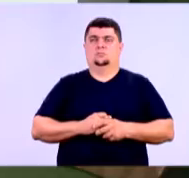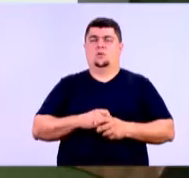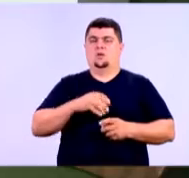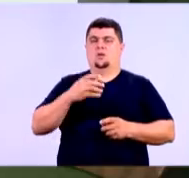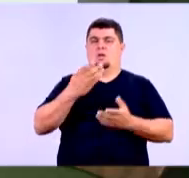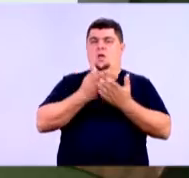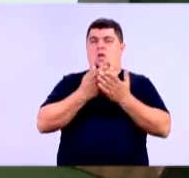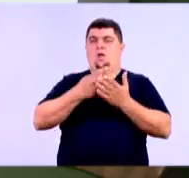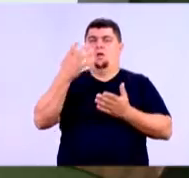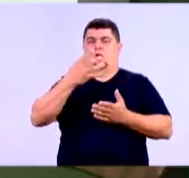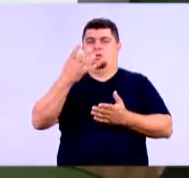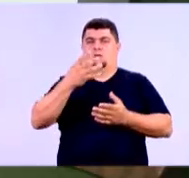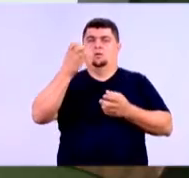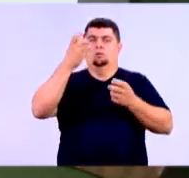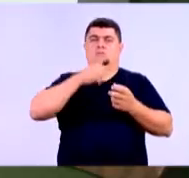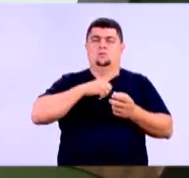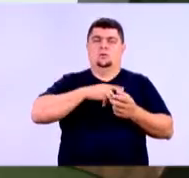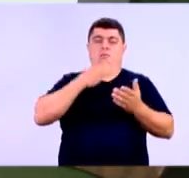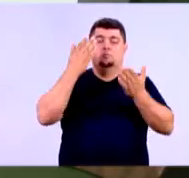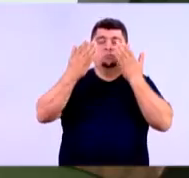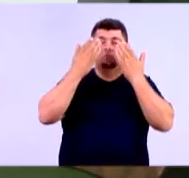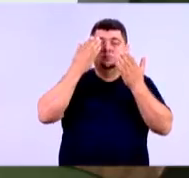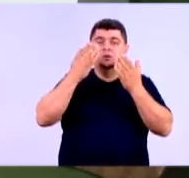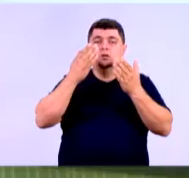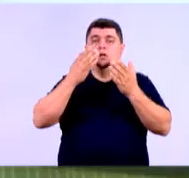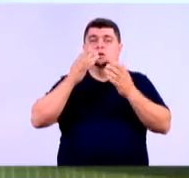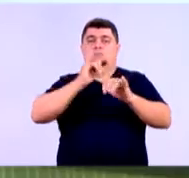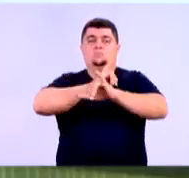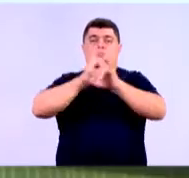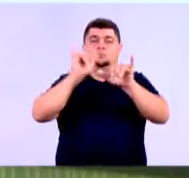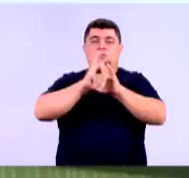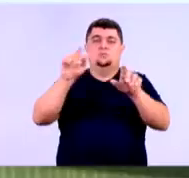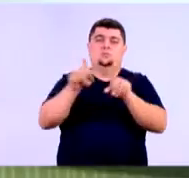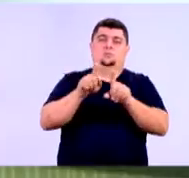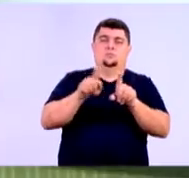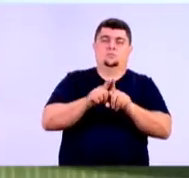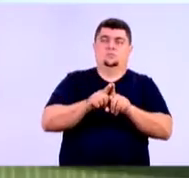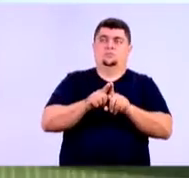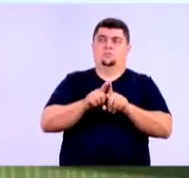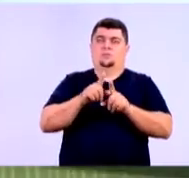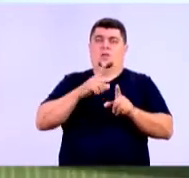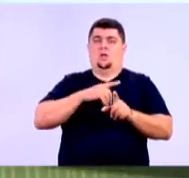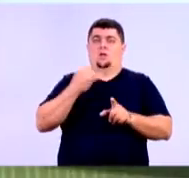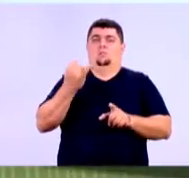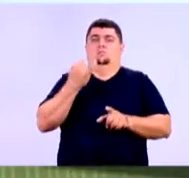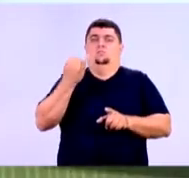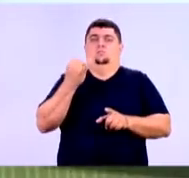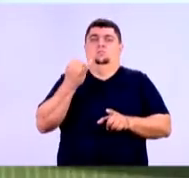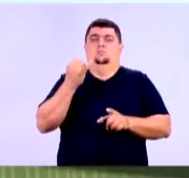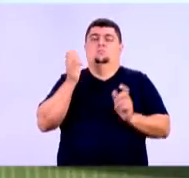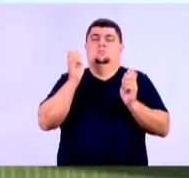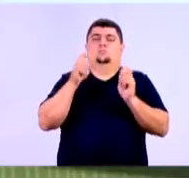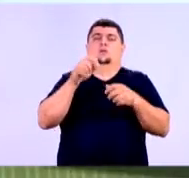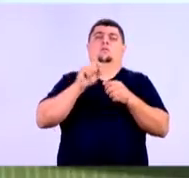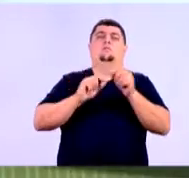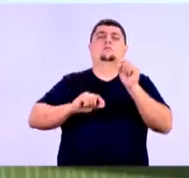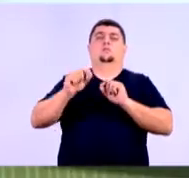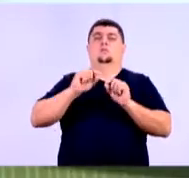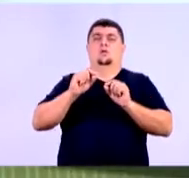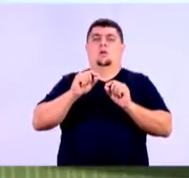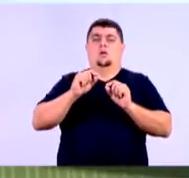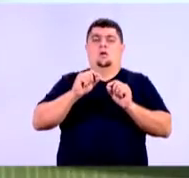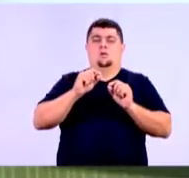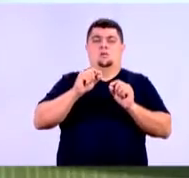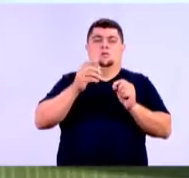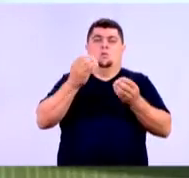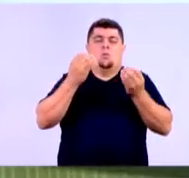4 traz um exemplo e traz uma análise dos dados de resultado, né? Isso aí vai servir como um guia para